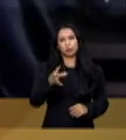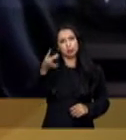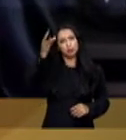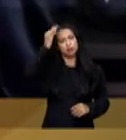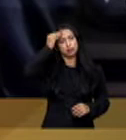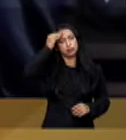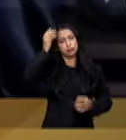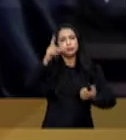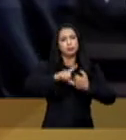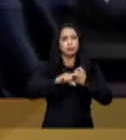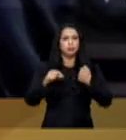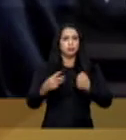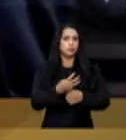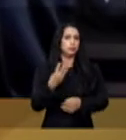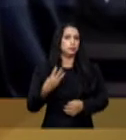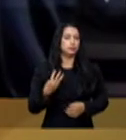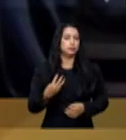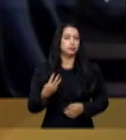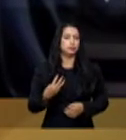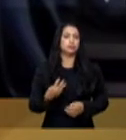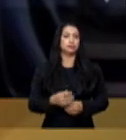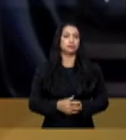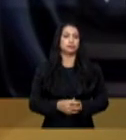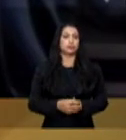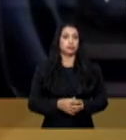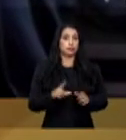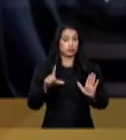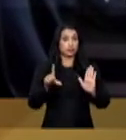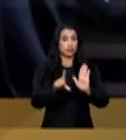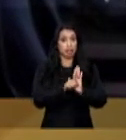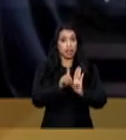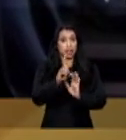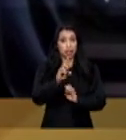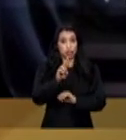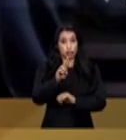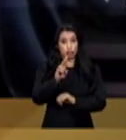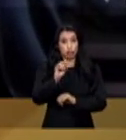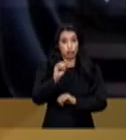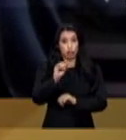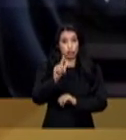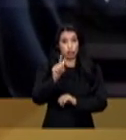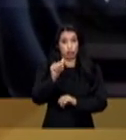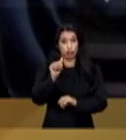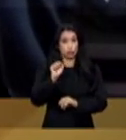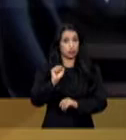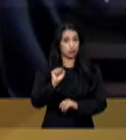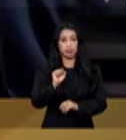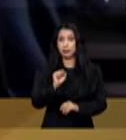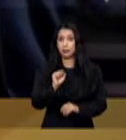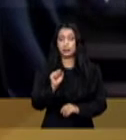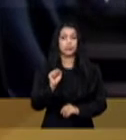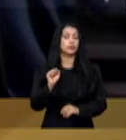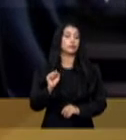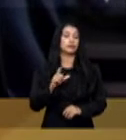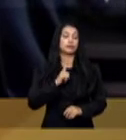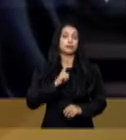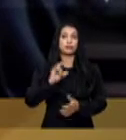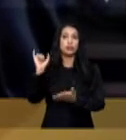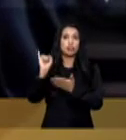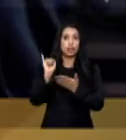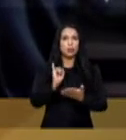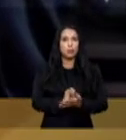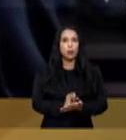artigo 33 diz o seguinte, da Lei de Drogas: importar, exportar, remeter,